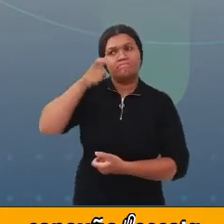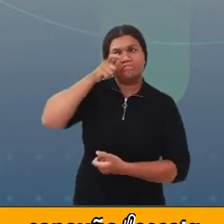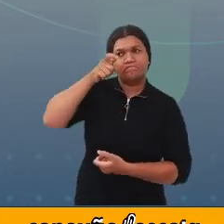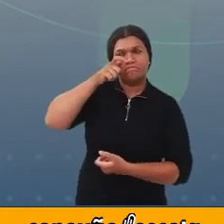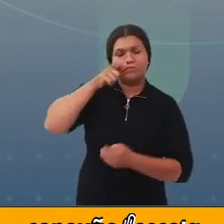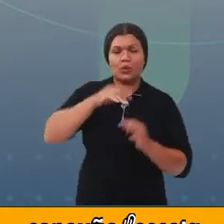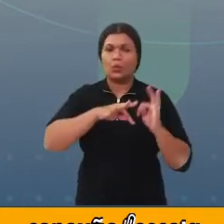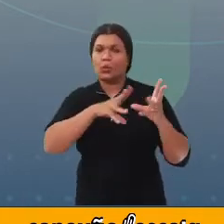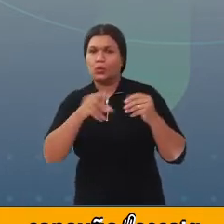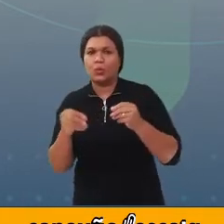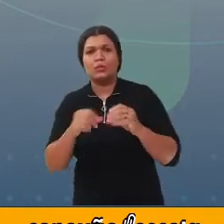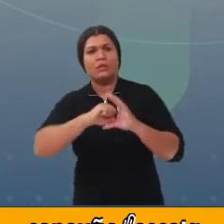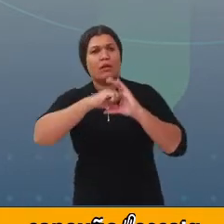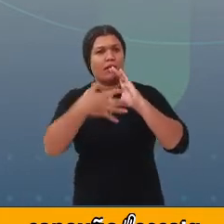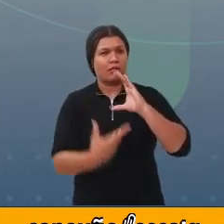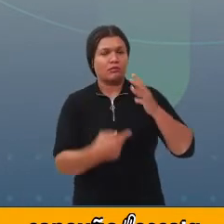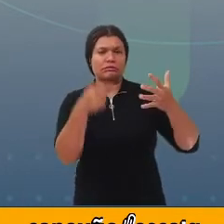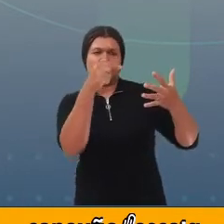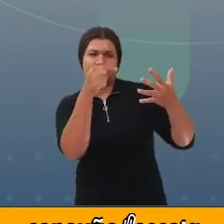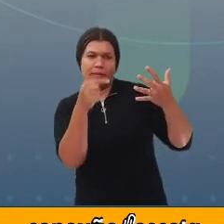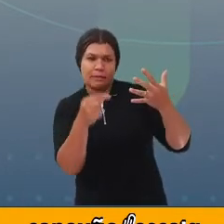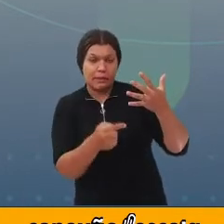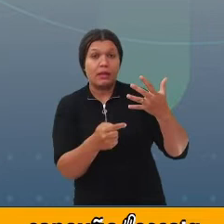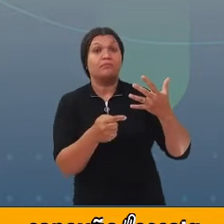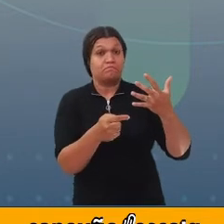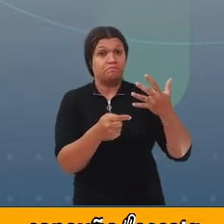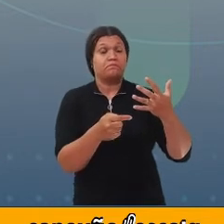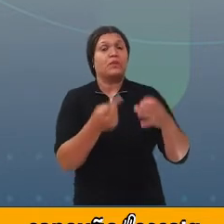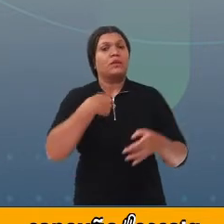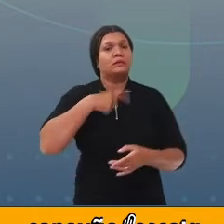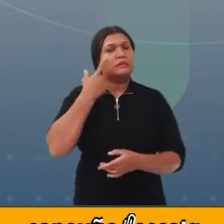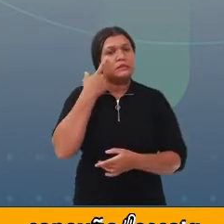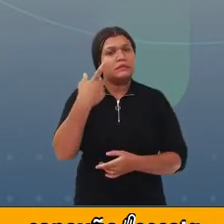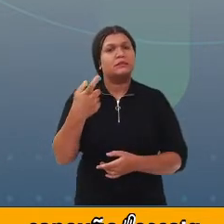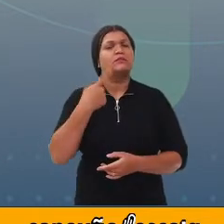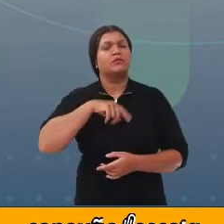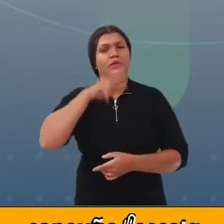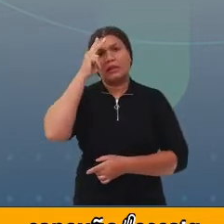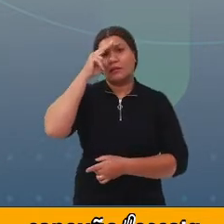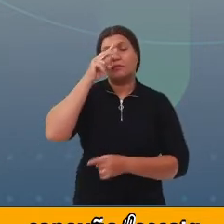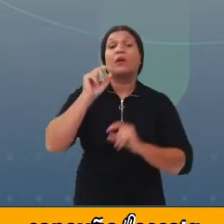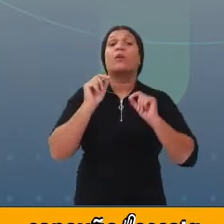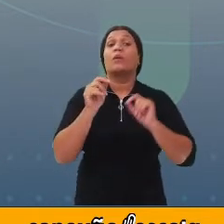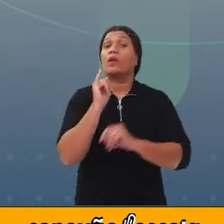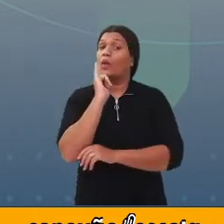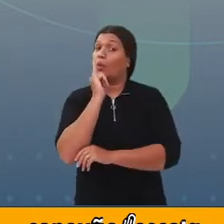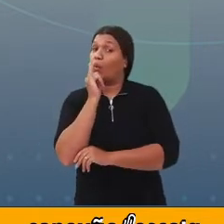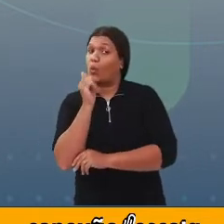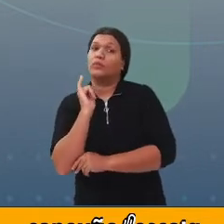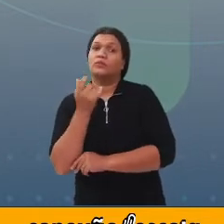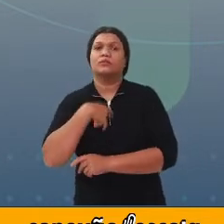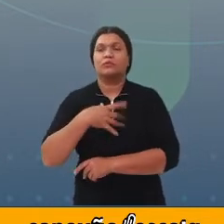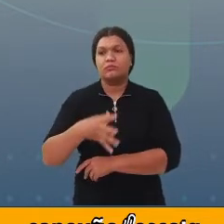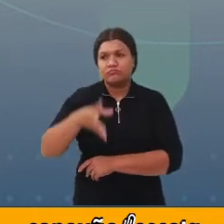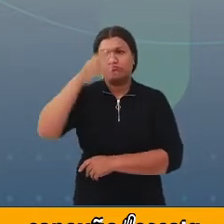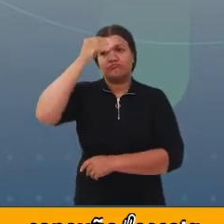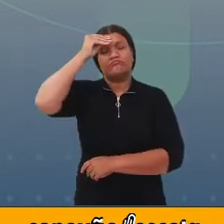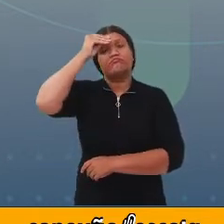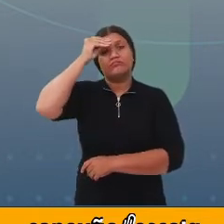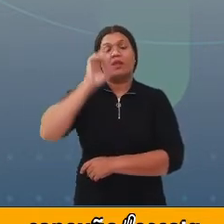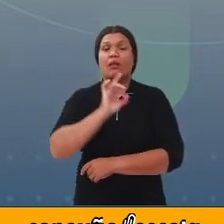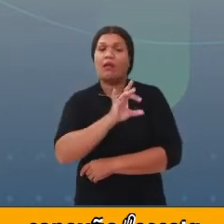observarmos todas essas características do gênero, é interessante nós recordarmos um conto e ir compreendendo cada uma